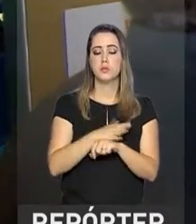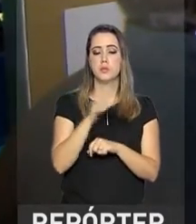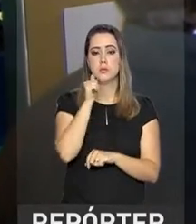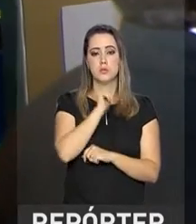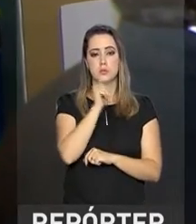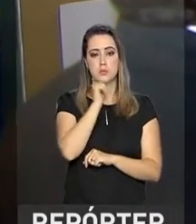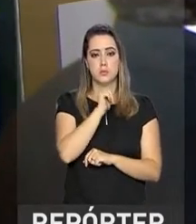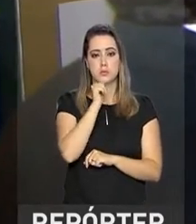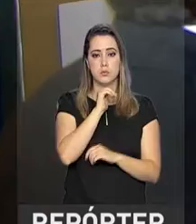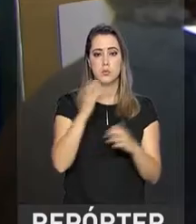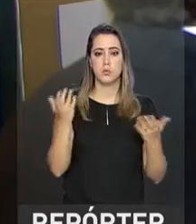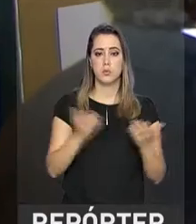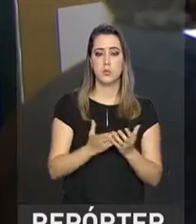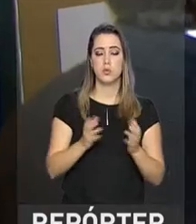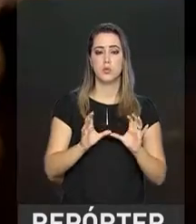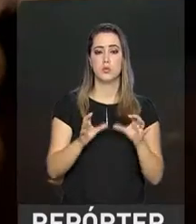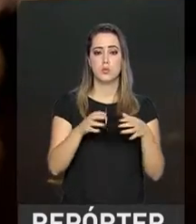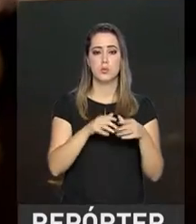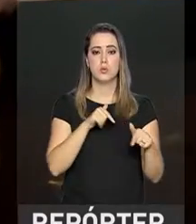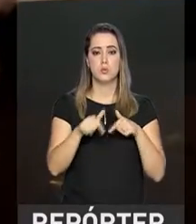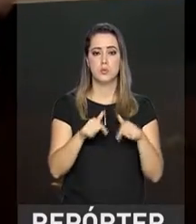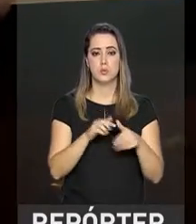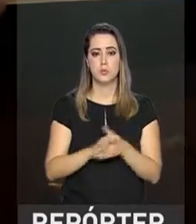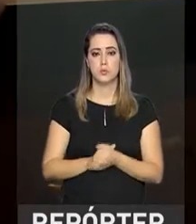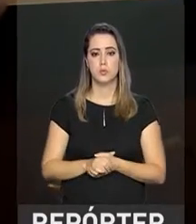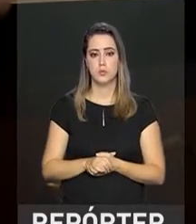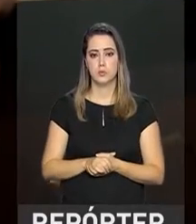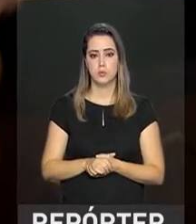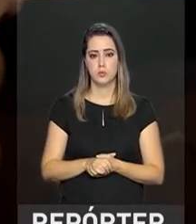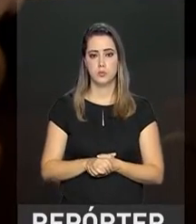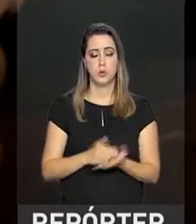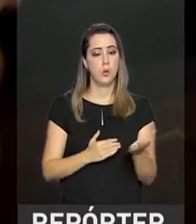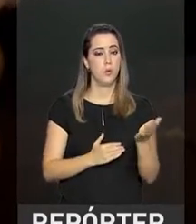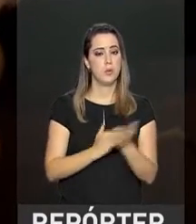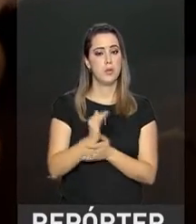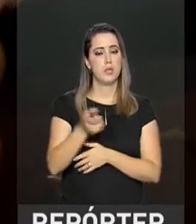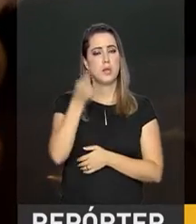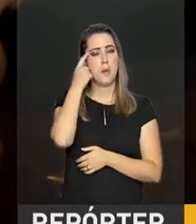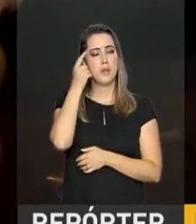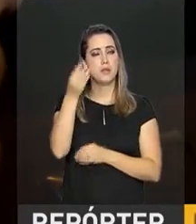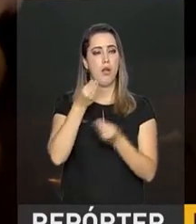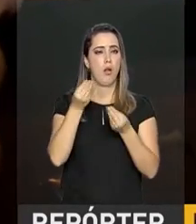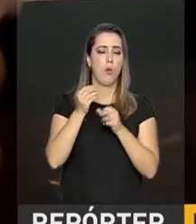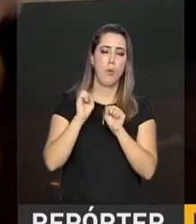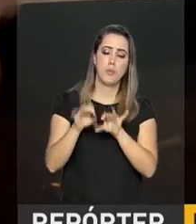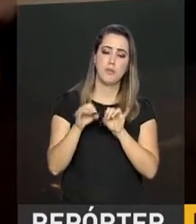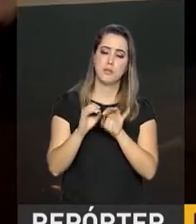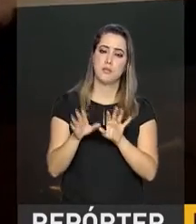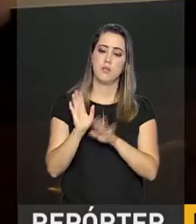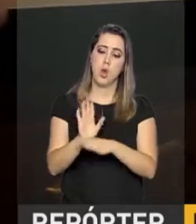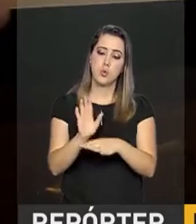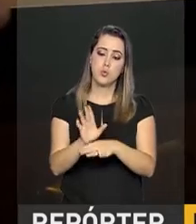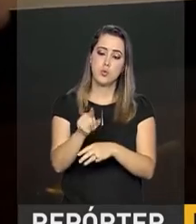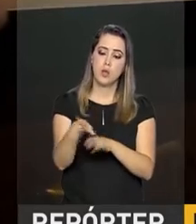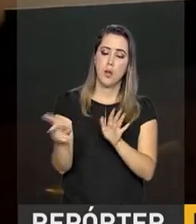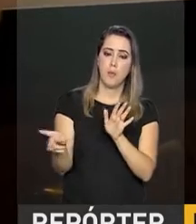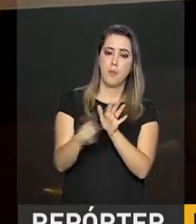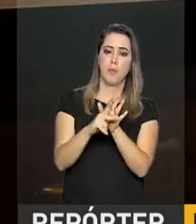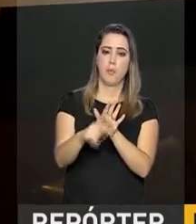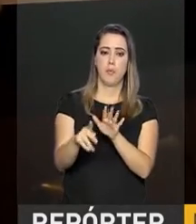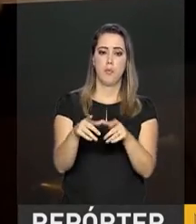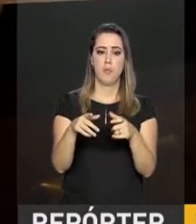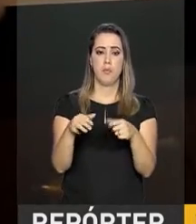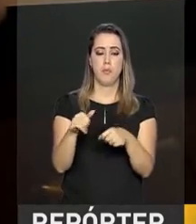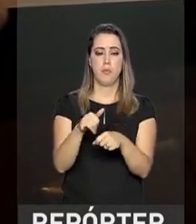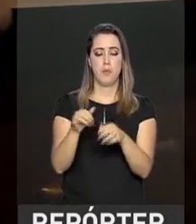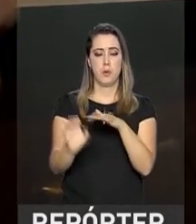mulheres para o mercado de trabalho. Isso vai desde pensar as formações para ajudá-las a estruturar o seu próprio negócio